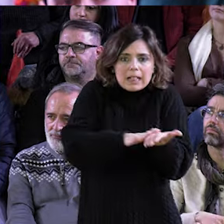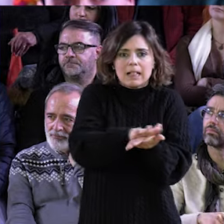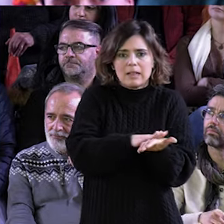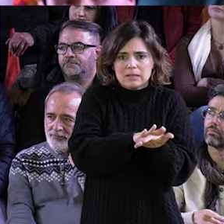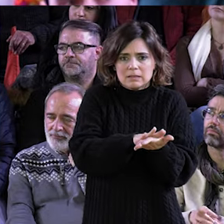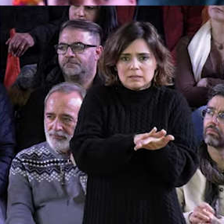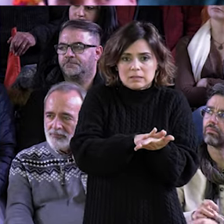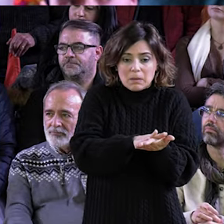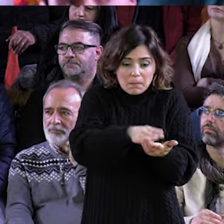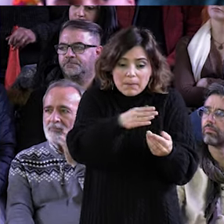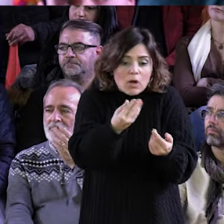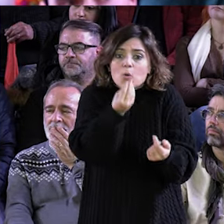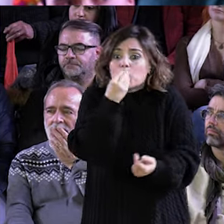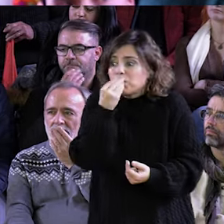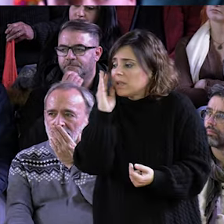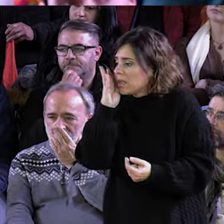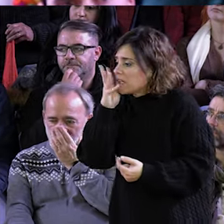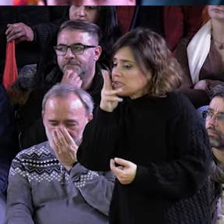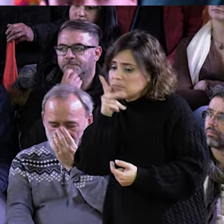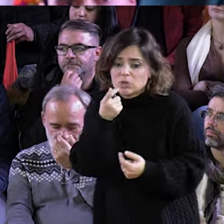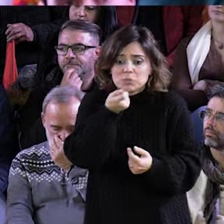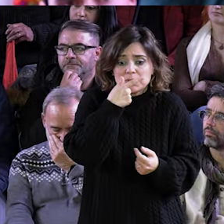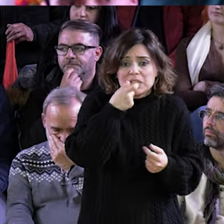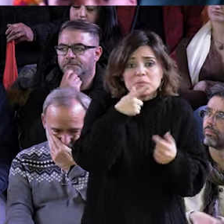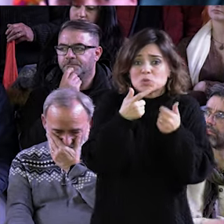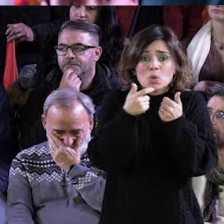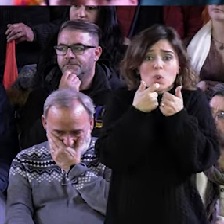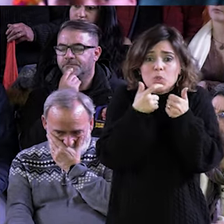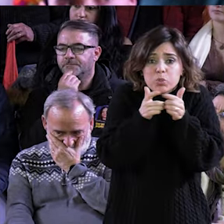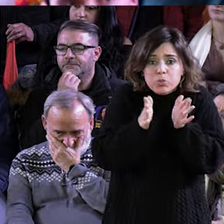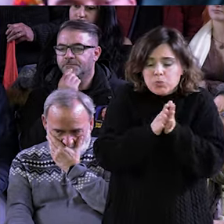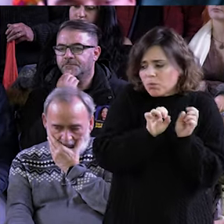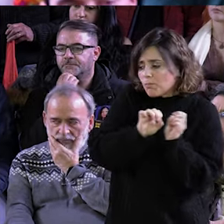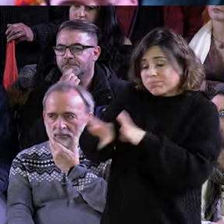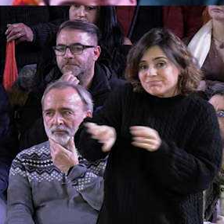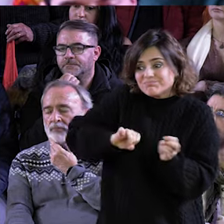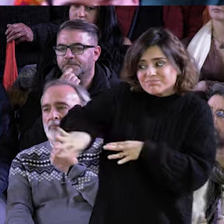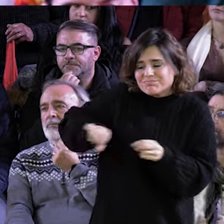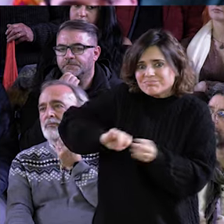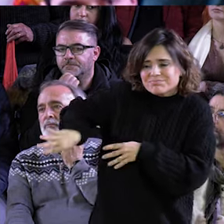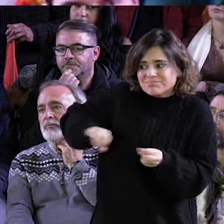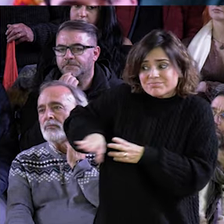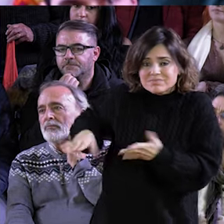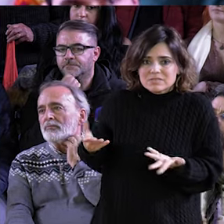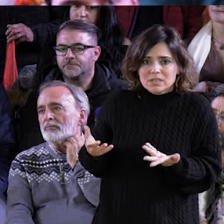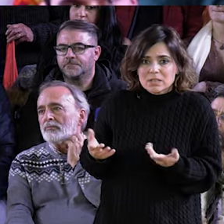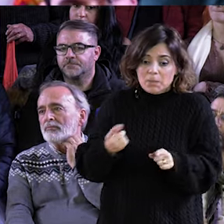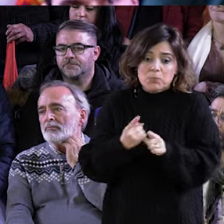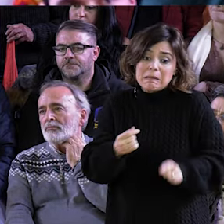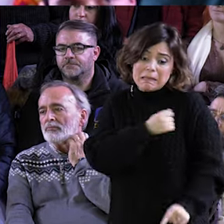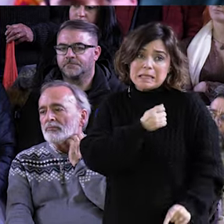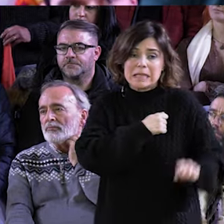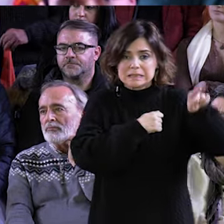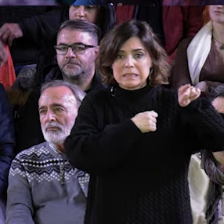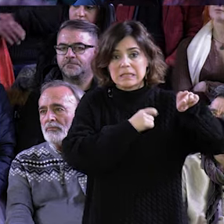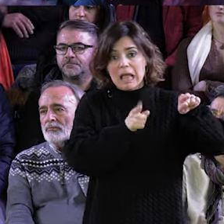manter a casa. Comida, aquecimento, medicamentos... Tudo, tudo o que é até bem de primeira necessidade é